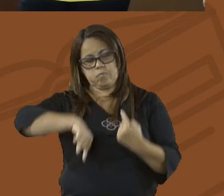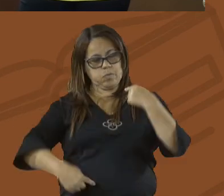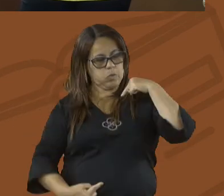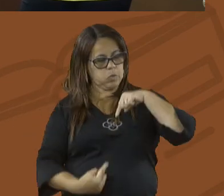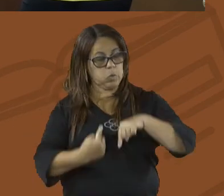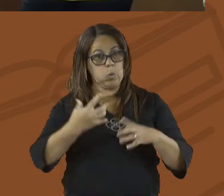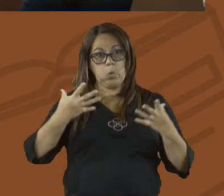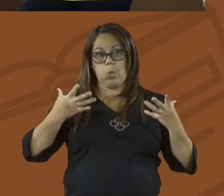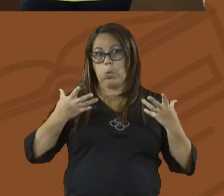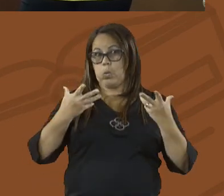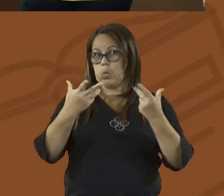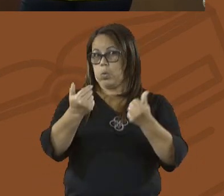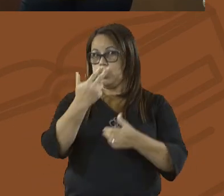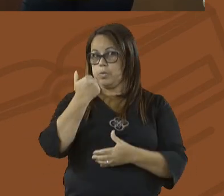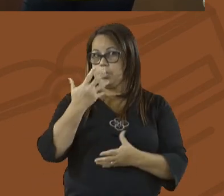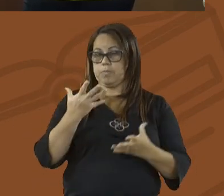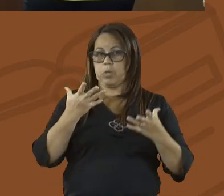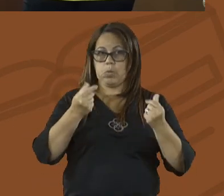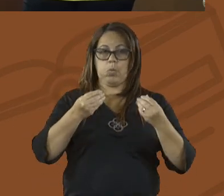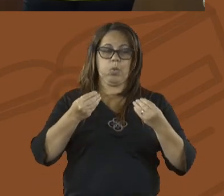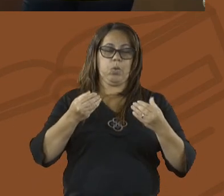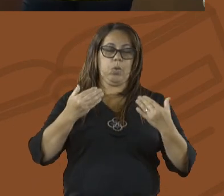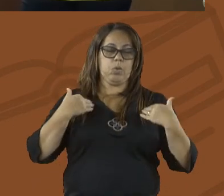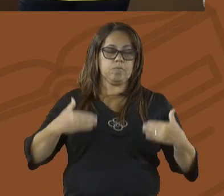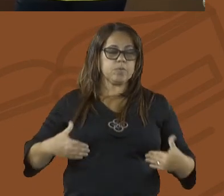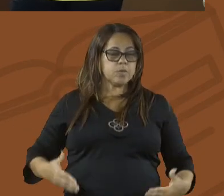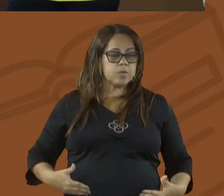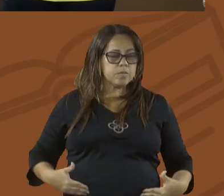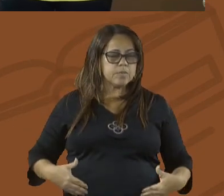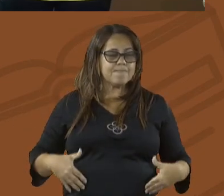os nutrientes para todas as células do nosso corpo.